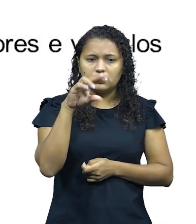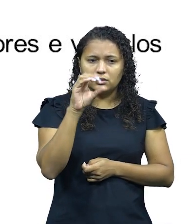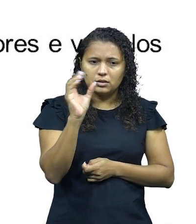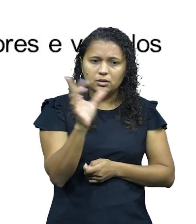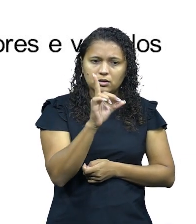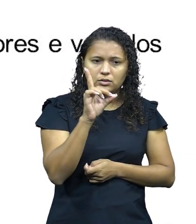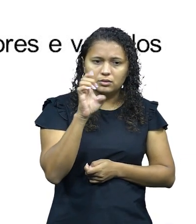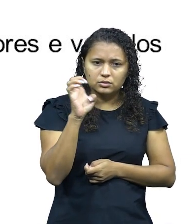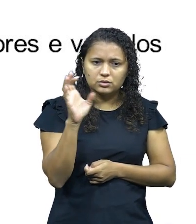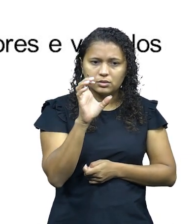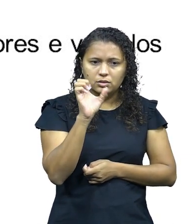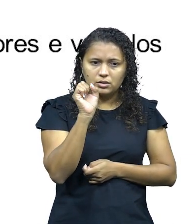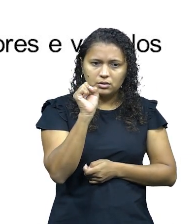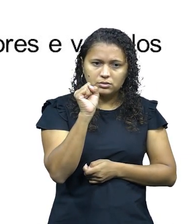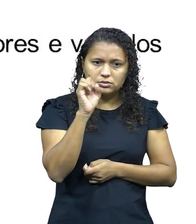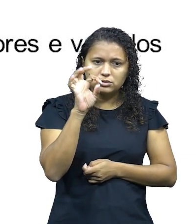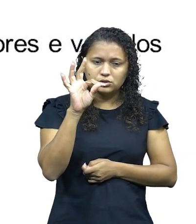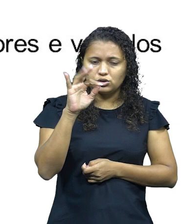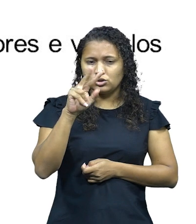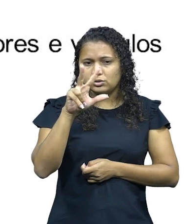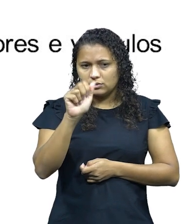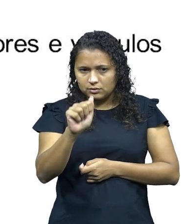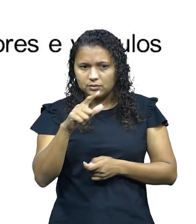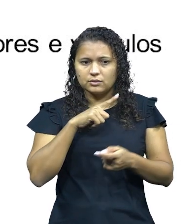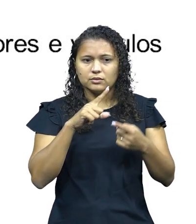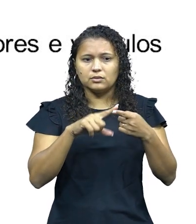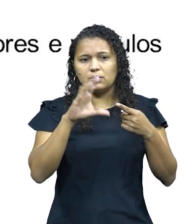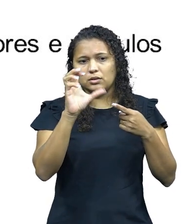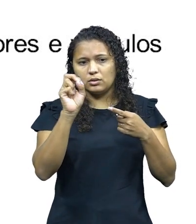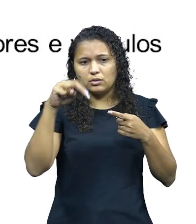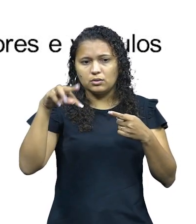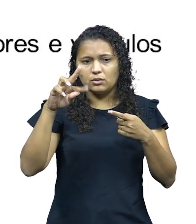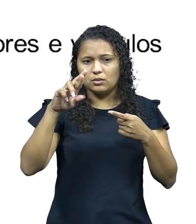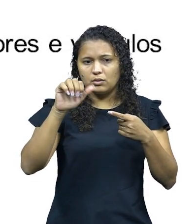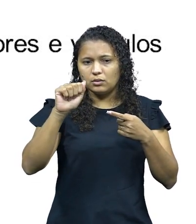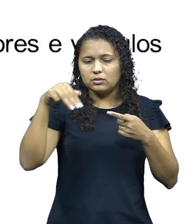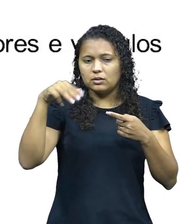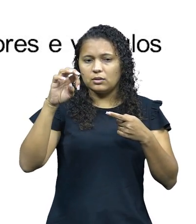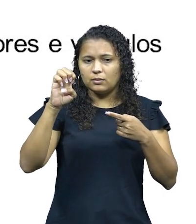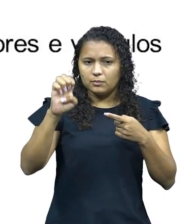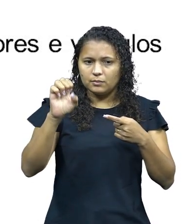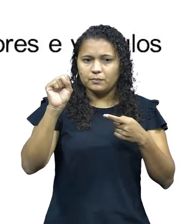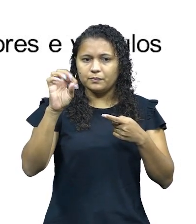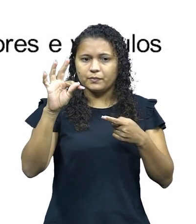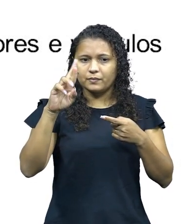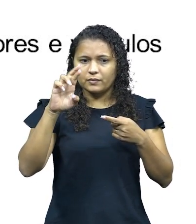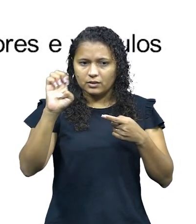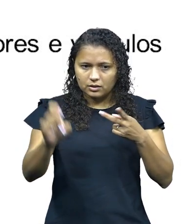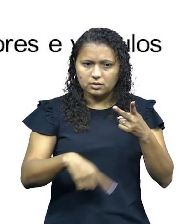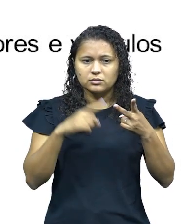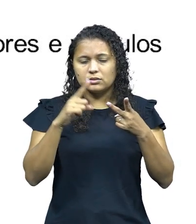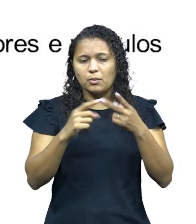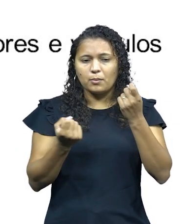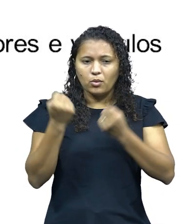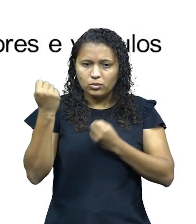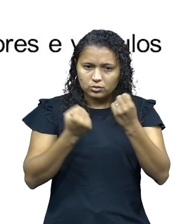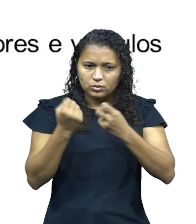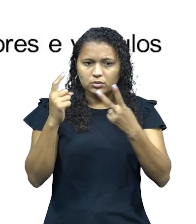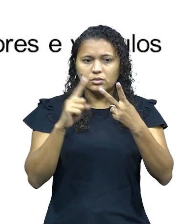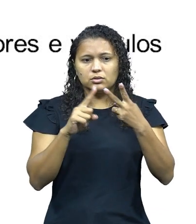estiva, ele é composto de contramestre, motoristas